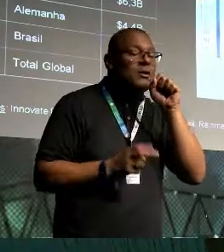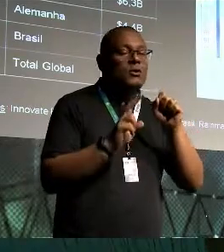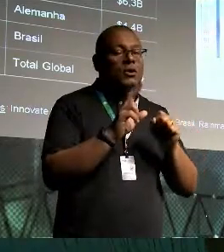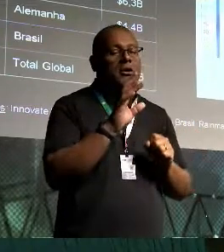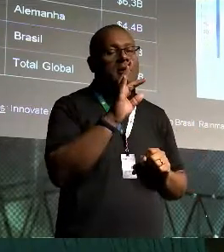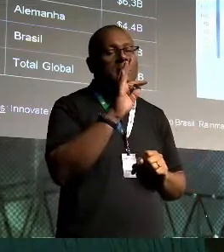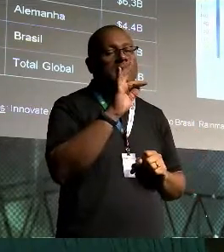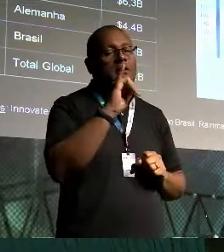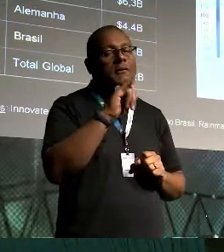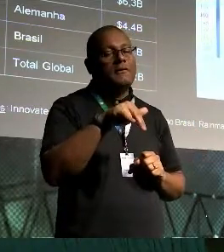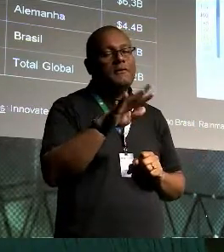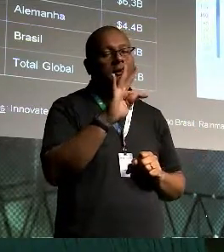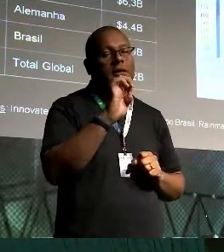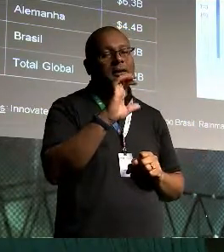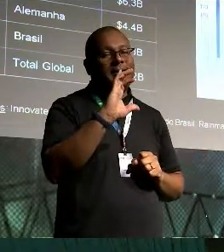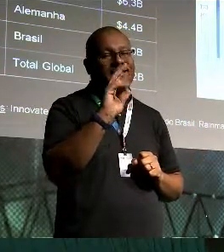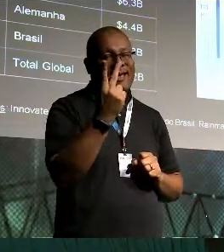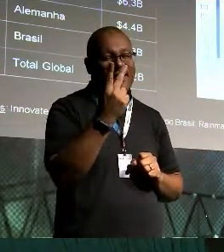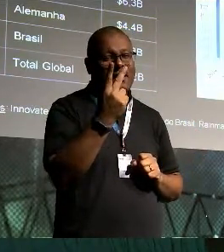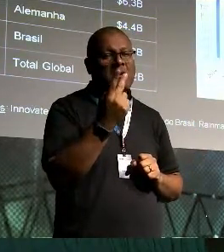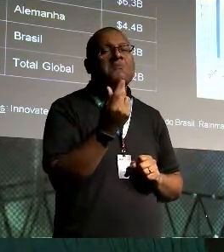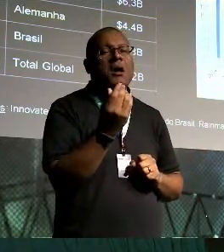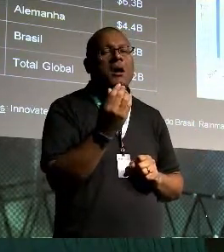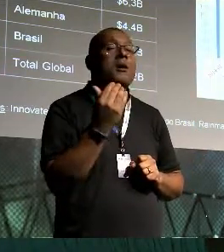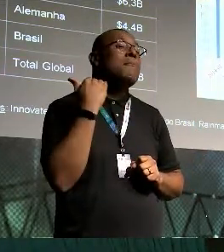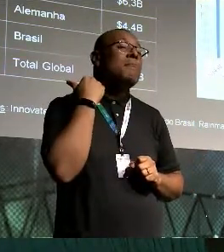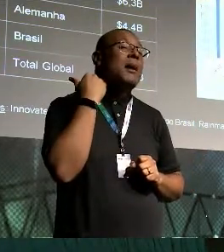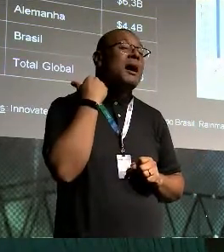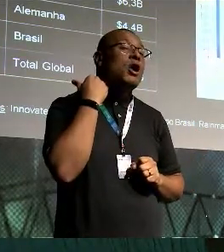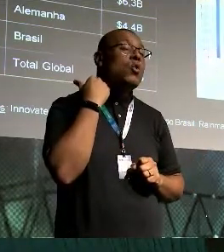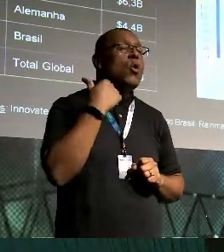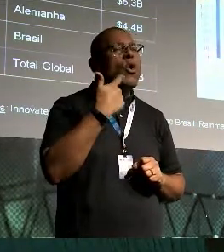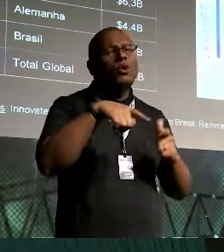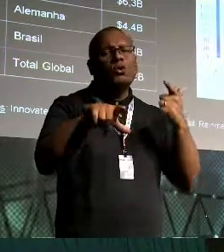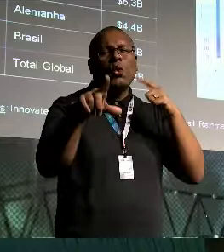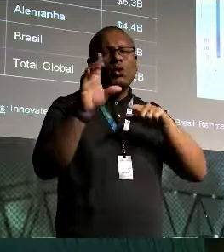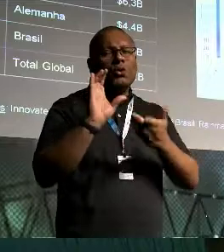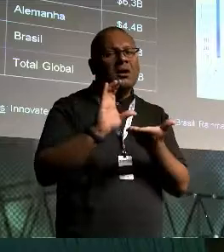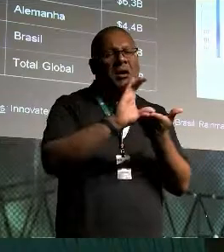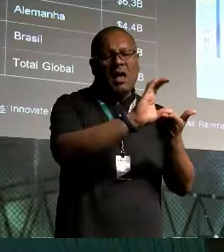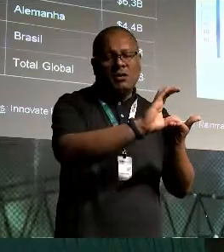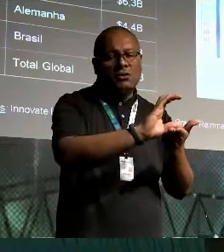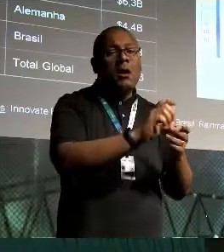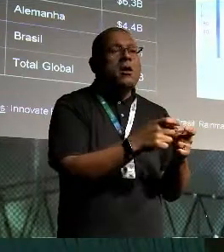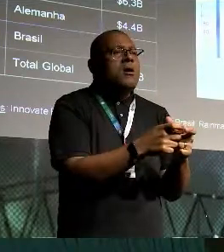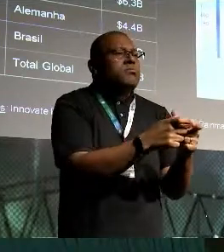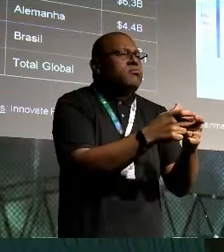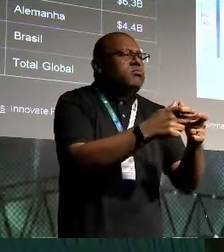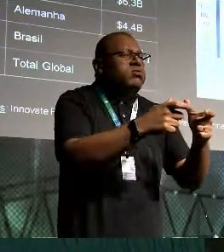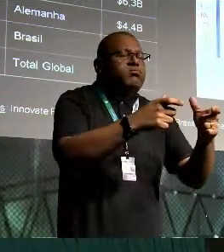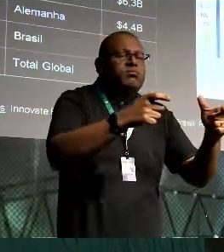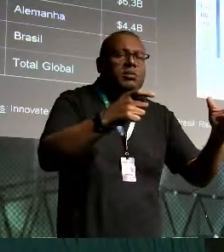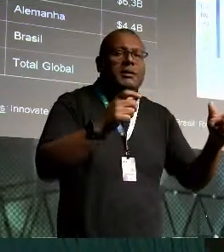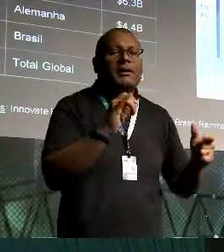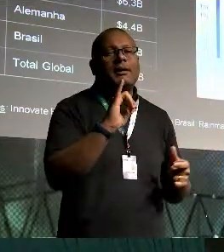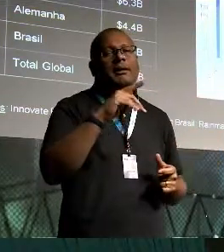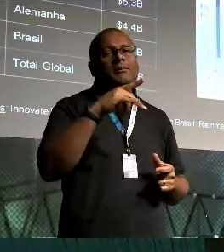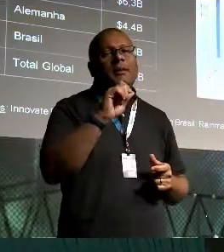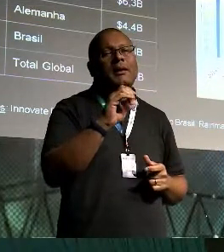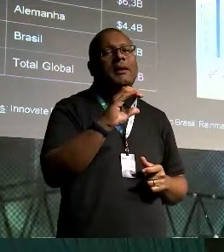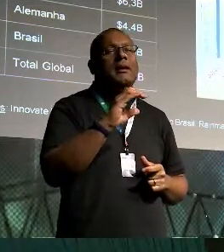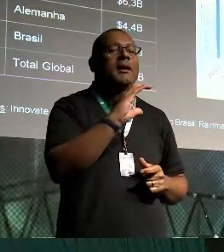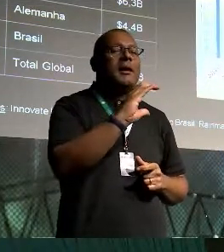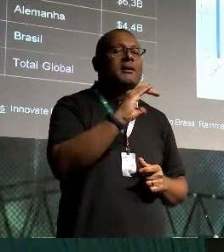fintechs, sejam elas de crédito, de conta, que estão brotando no nosso país. Então, aqui é aquela sopa de letrinha, IP,